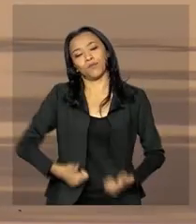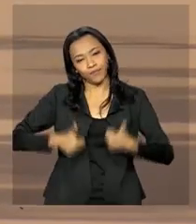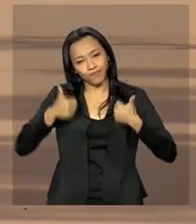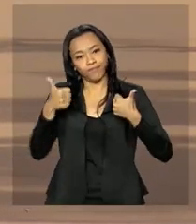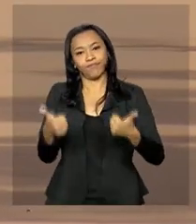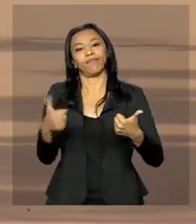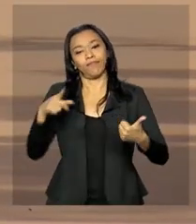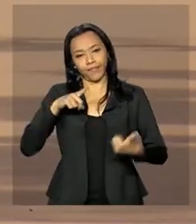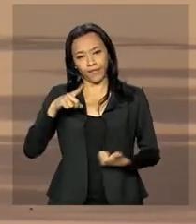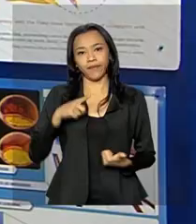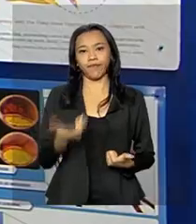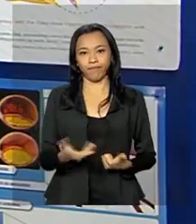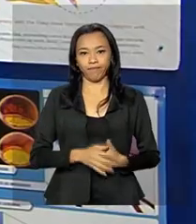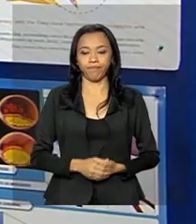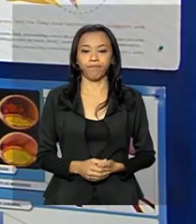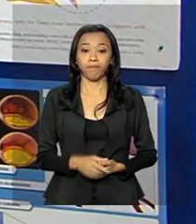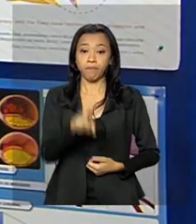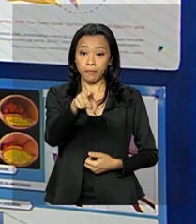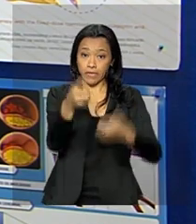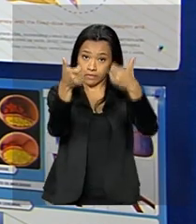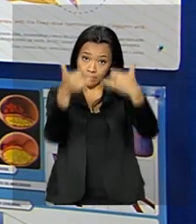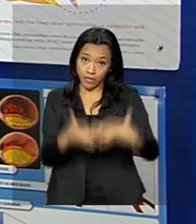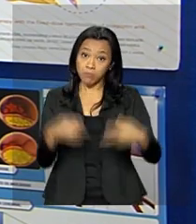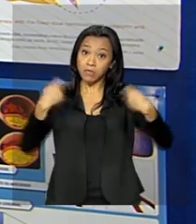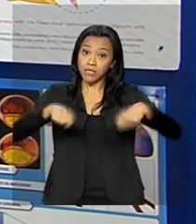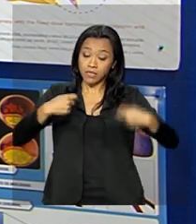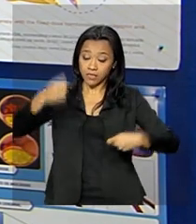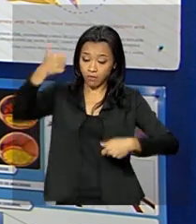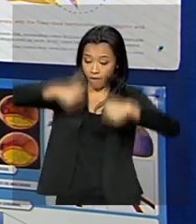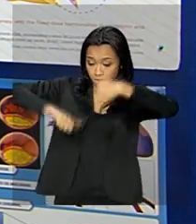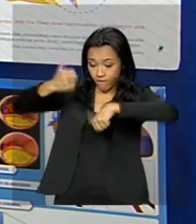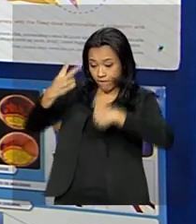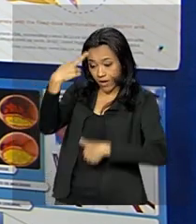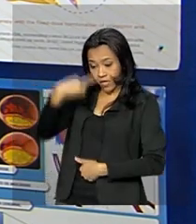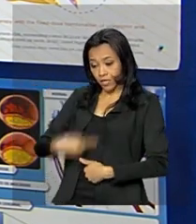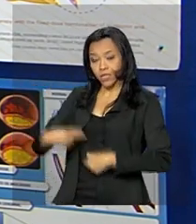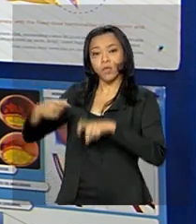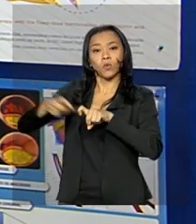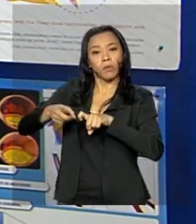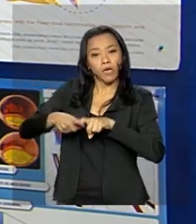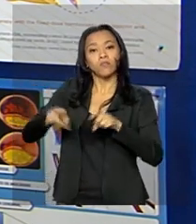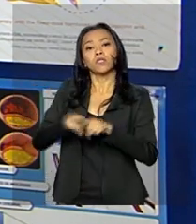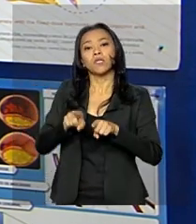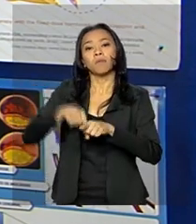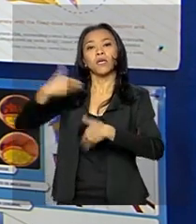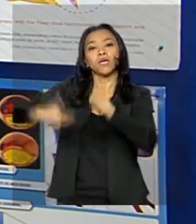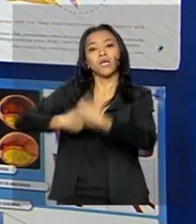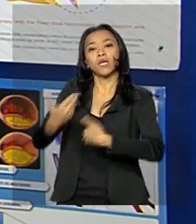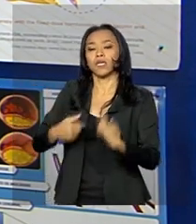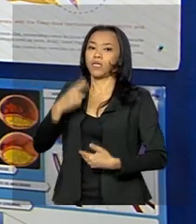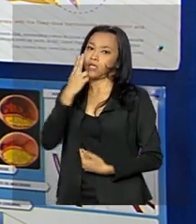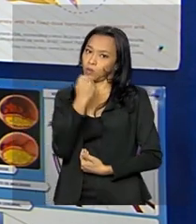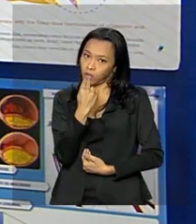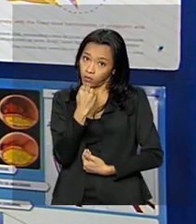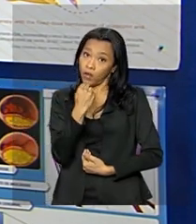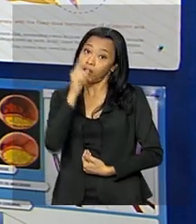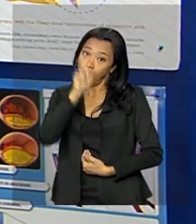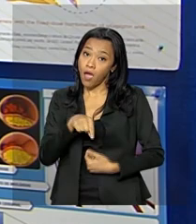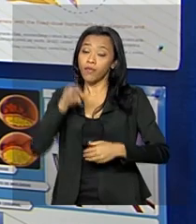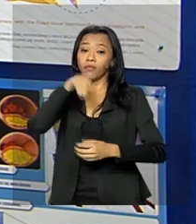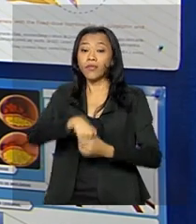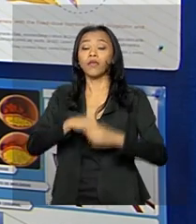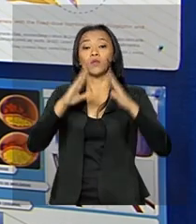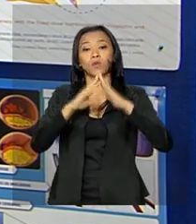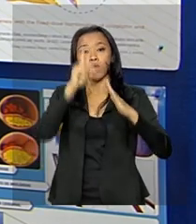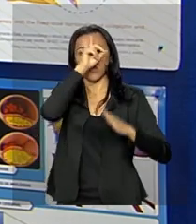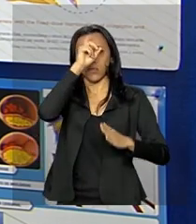poderá ter o paciente. É preciso uma avaliação médica e uma avaliação nutricional. E isso é oferecido nas unidades básicas de saúde. Então,